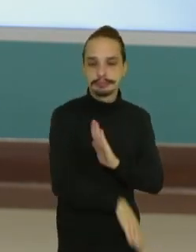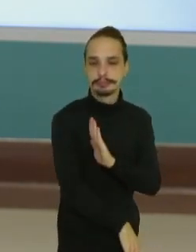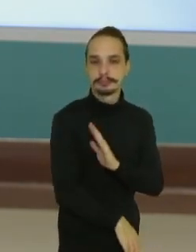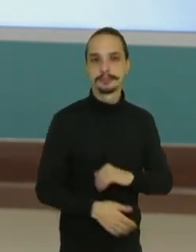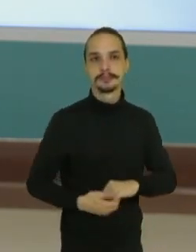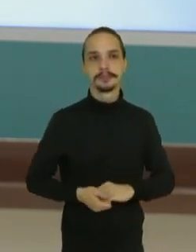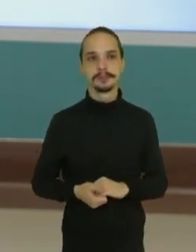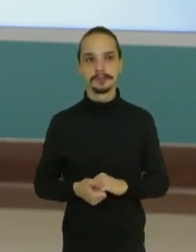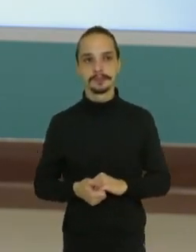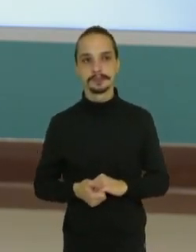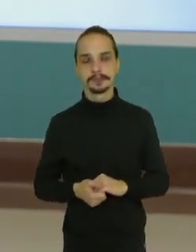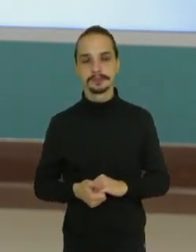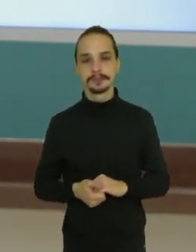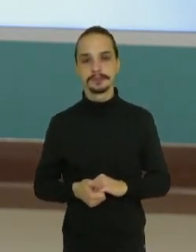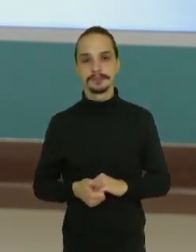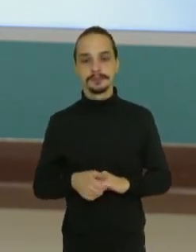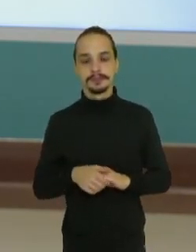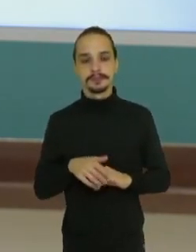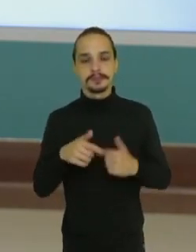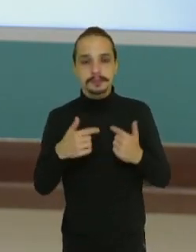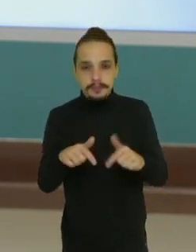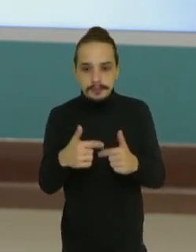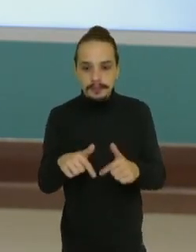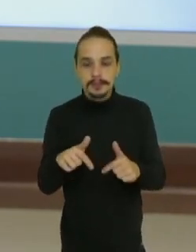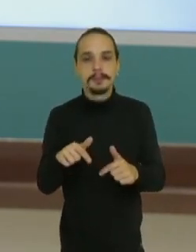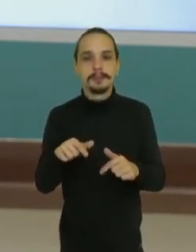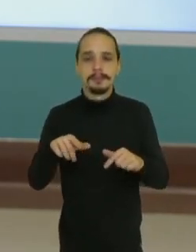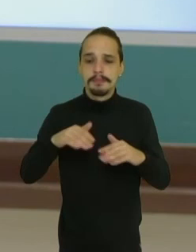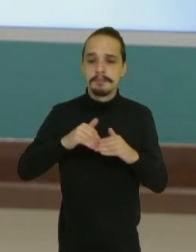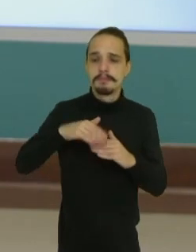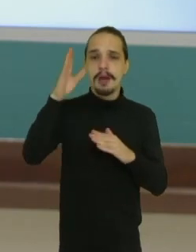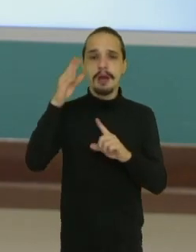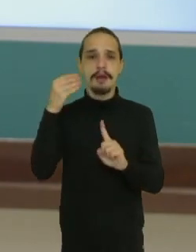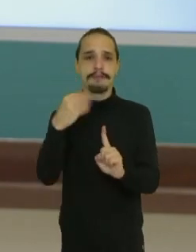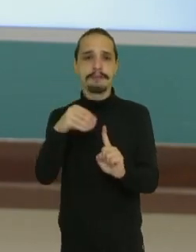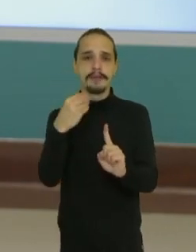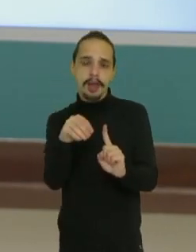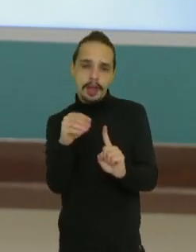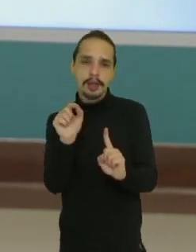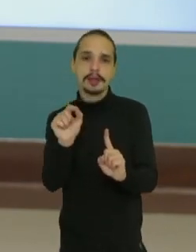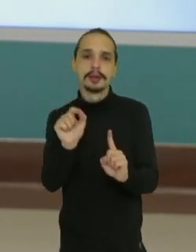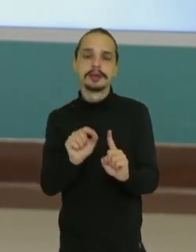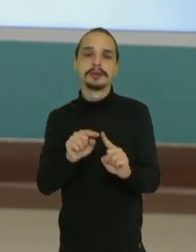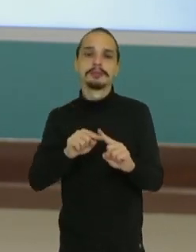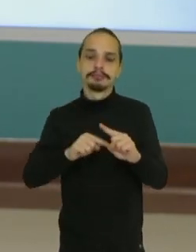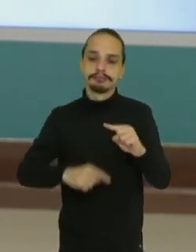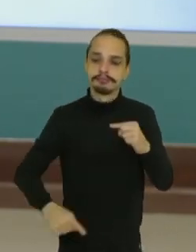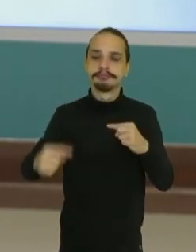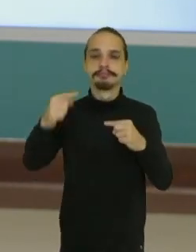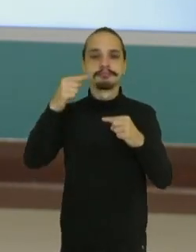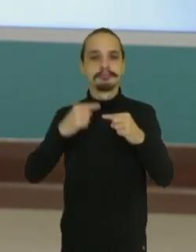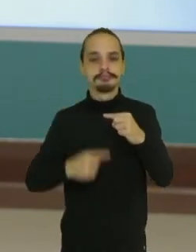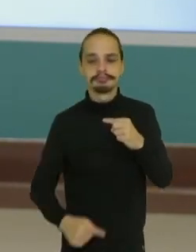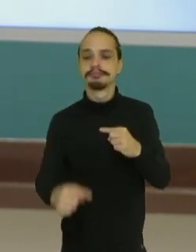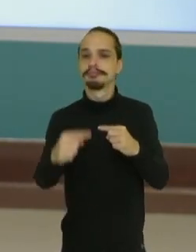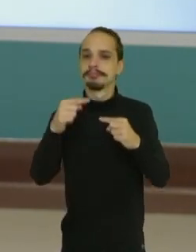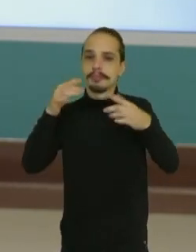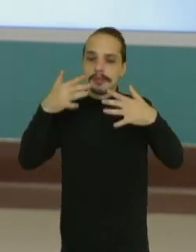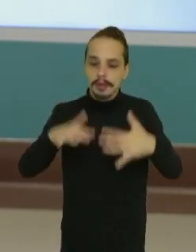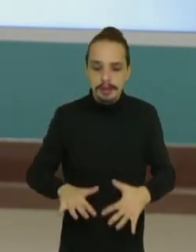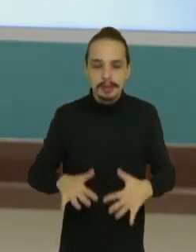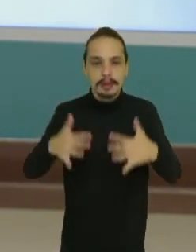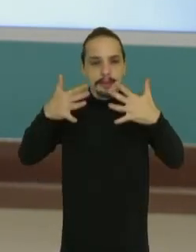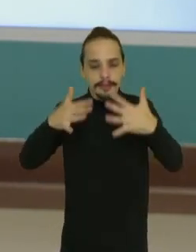Bem, os empregos ficando vulneráveis acabam fazendo com que ocorra um ciclo, de crise econômica